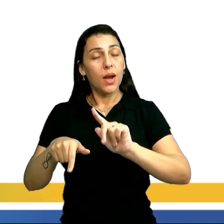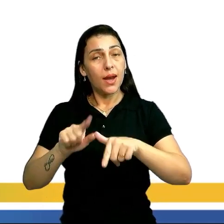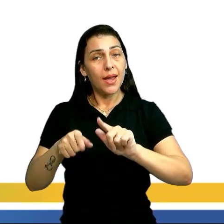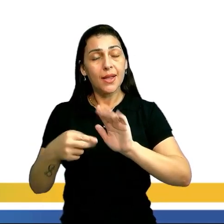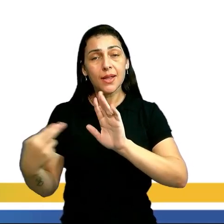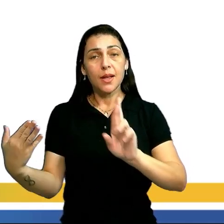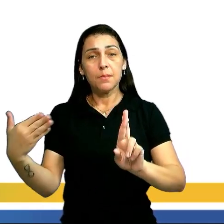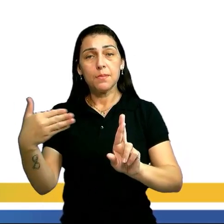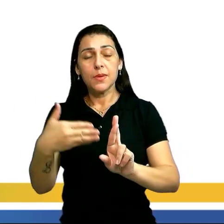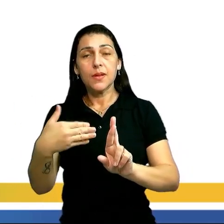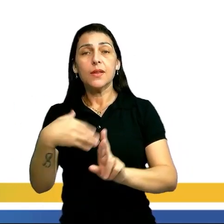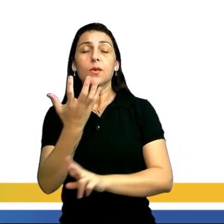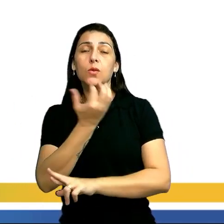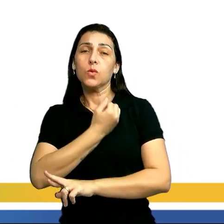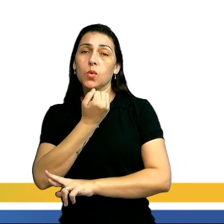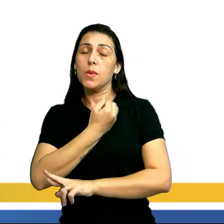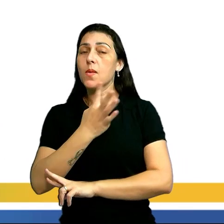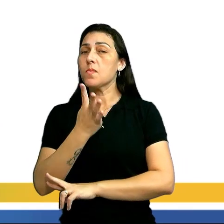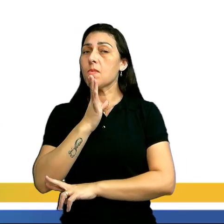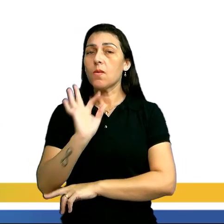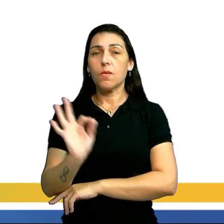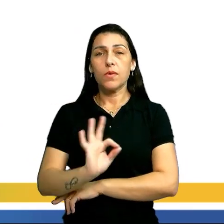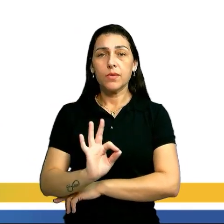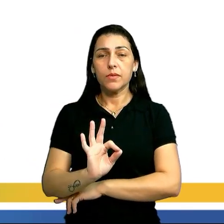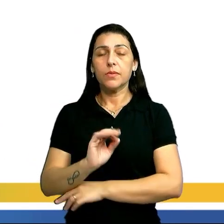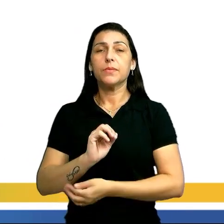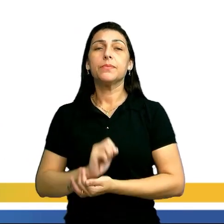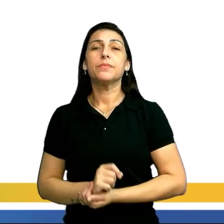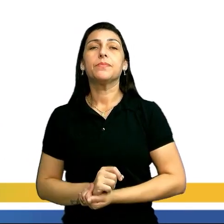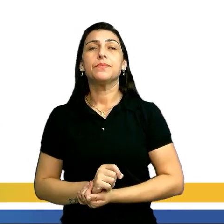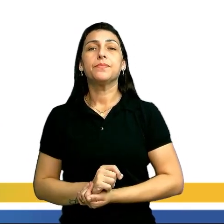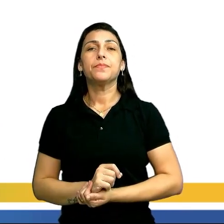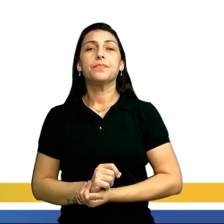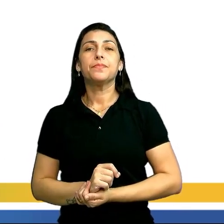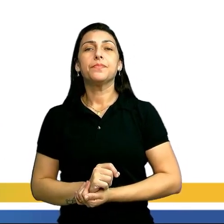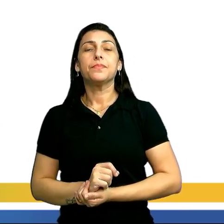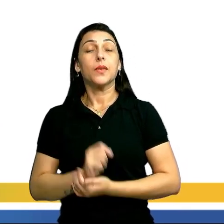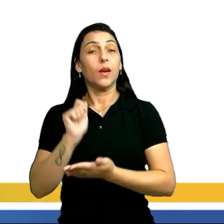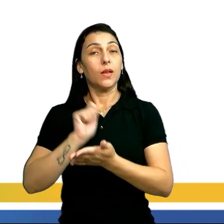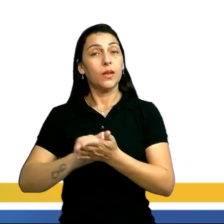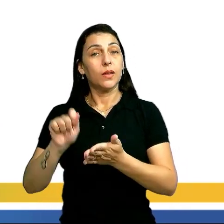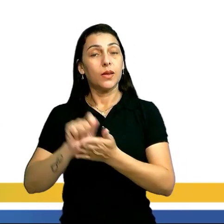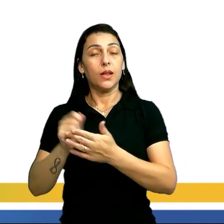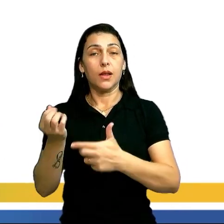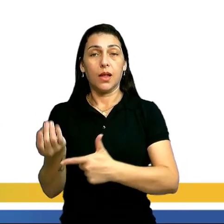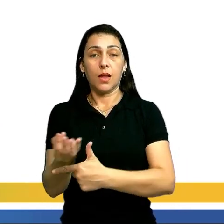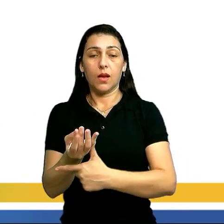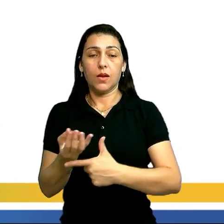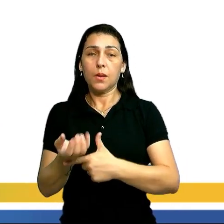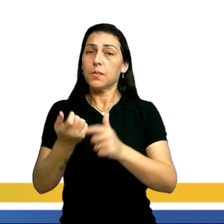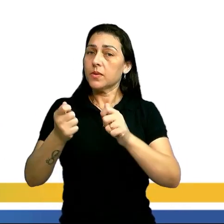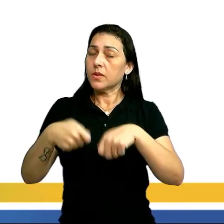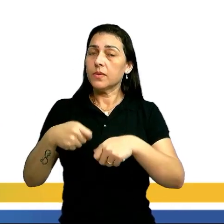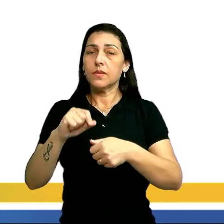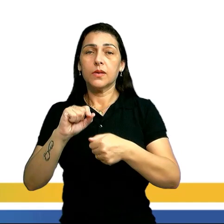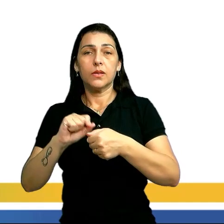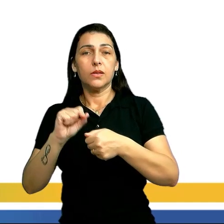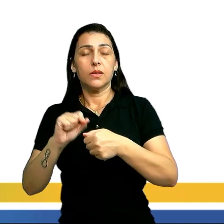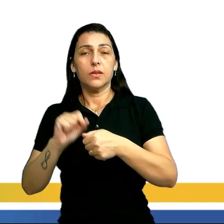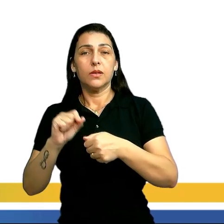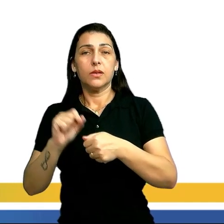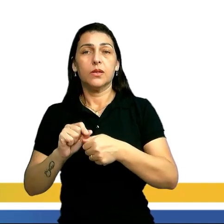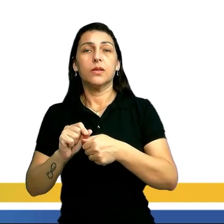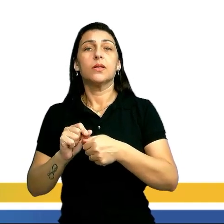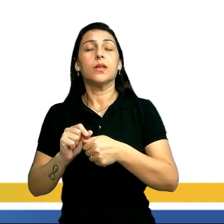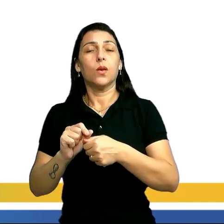que representam números desconhecidos, tá? Com a escrita algébrica é possível fazer